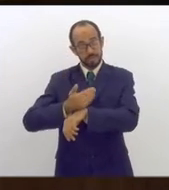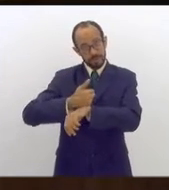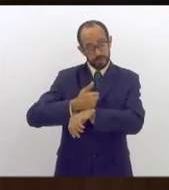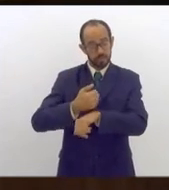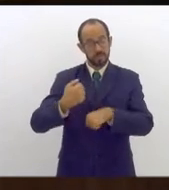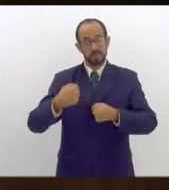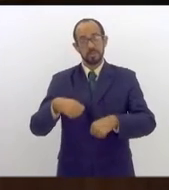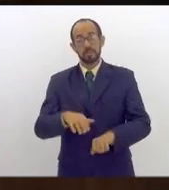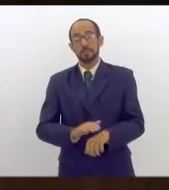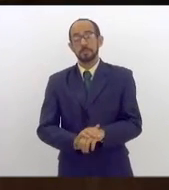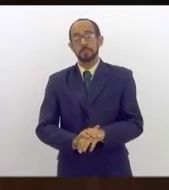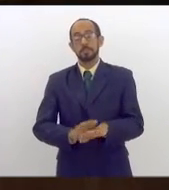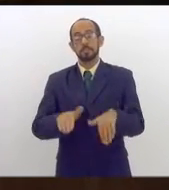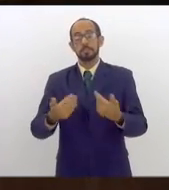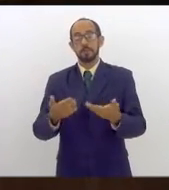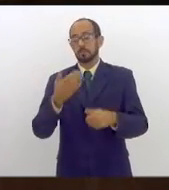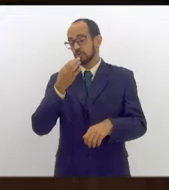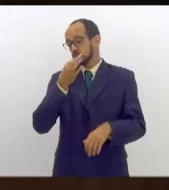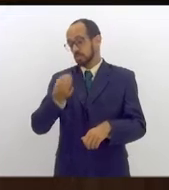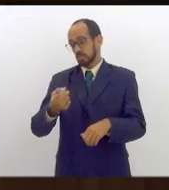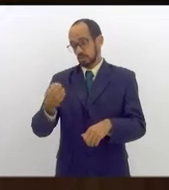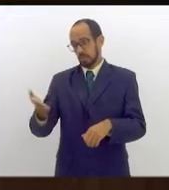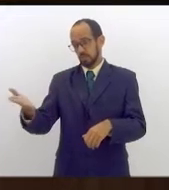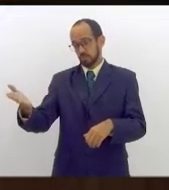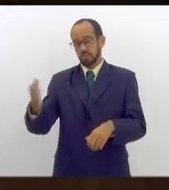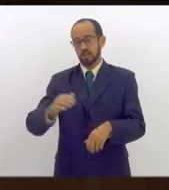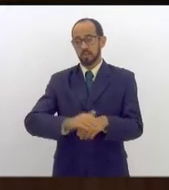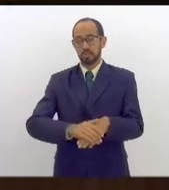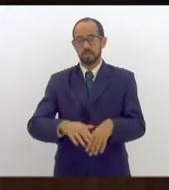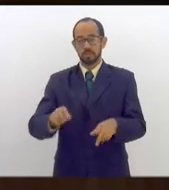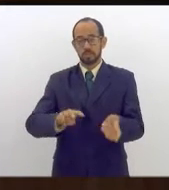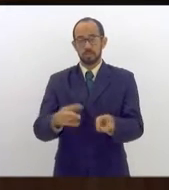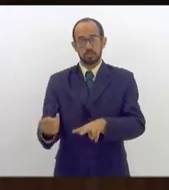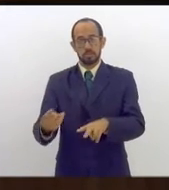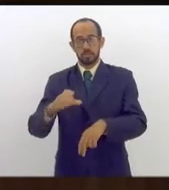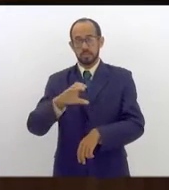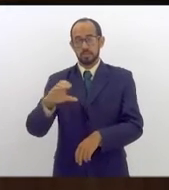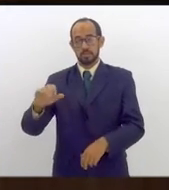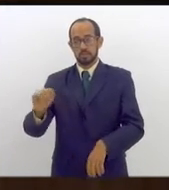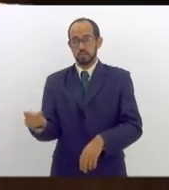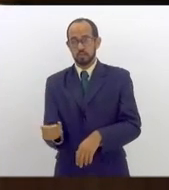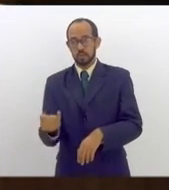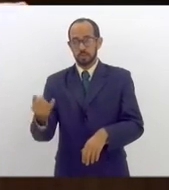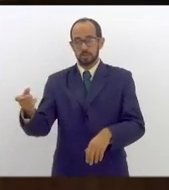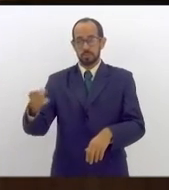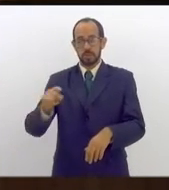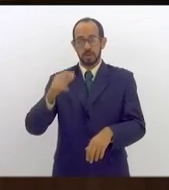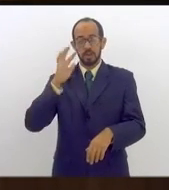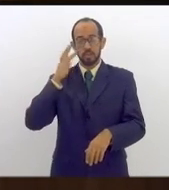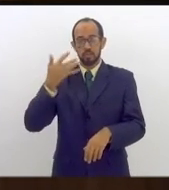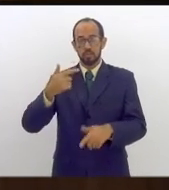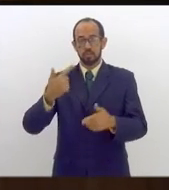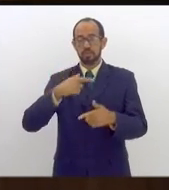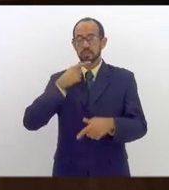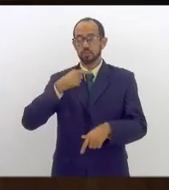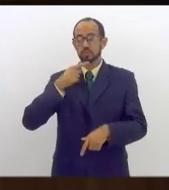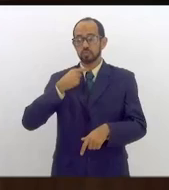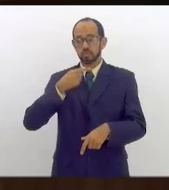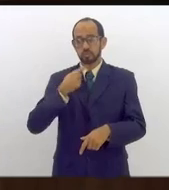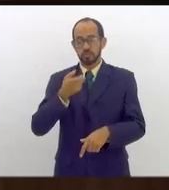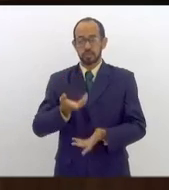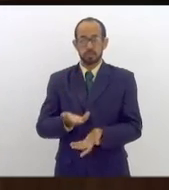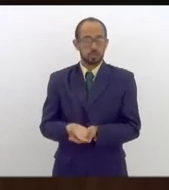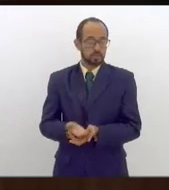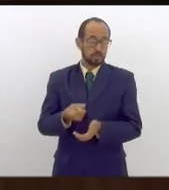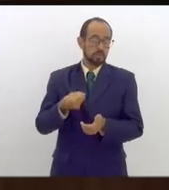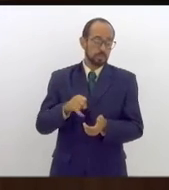Então, eu vou sugerir a Vossa Excelência que encaminhe a CCJ para dirimir essas duas questões,